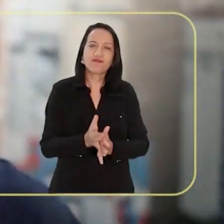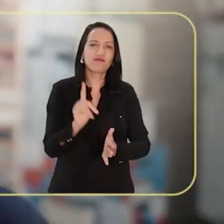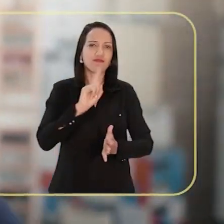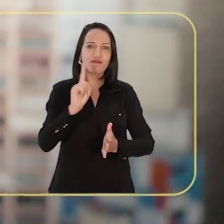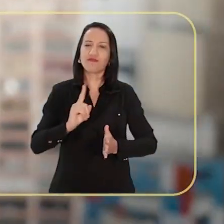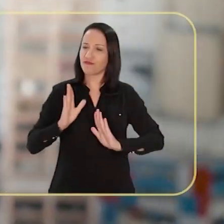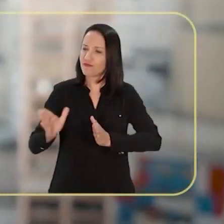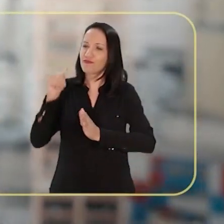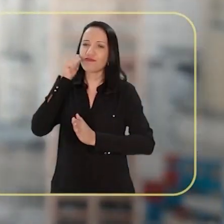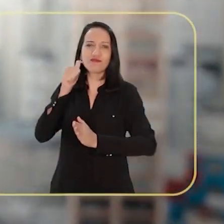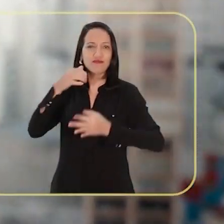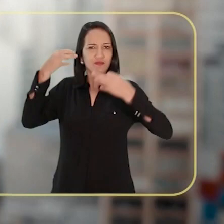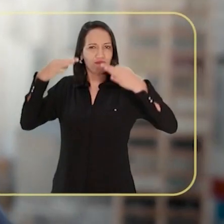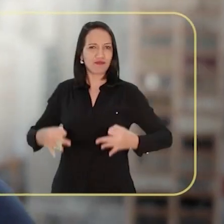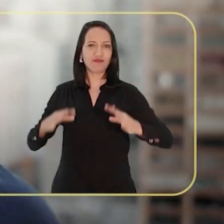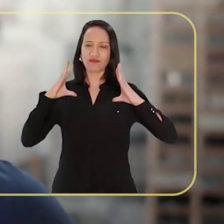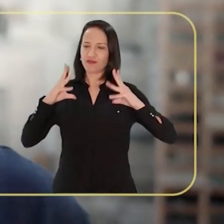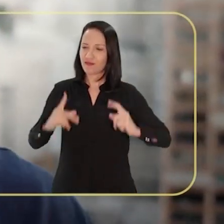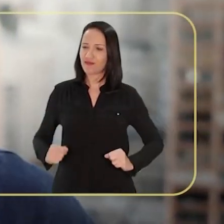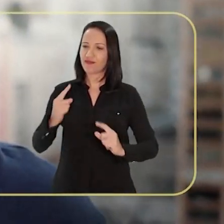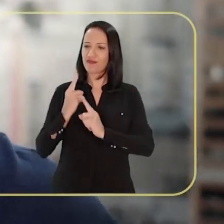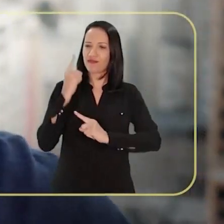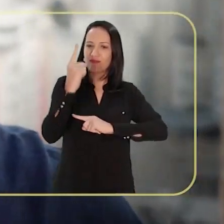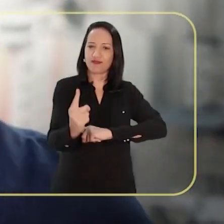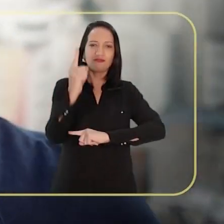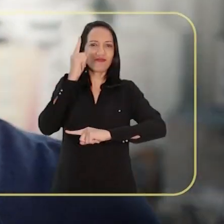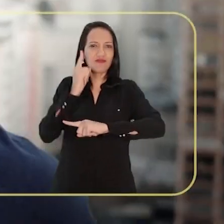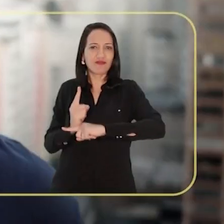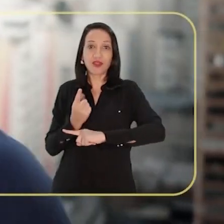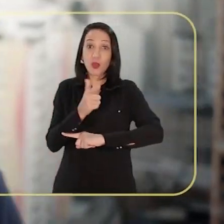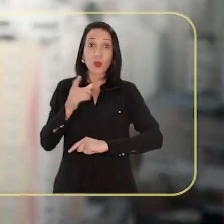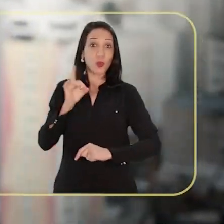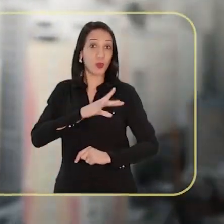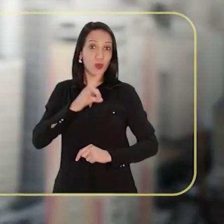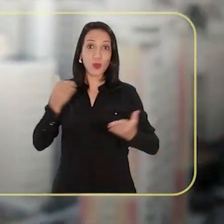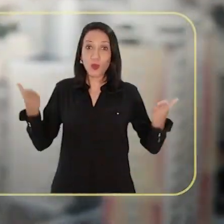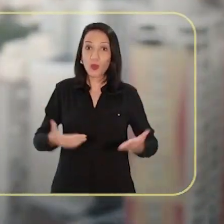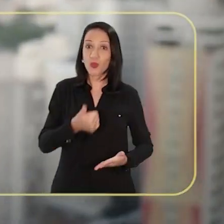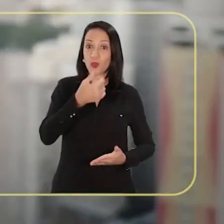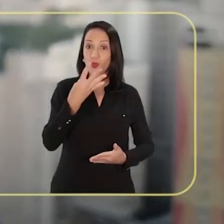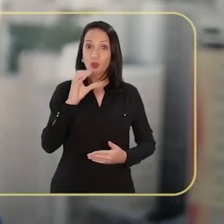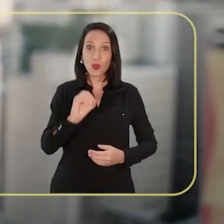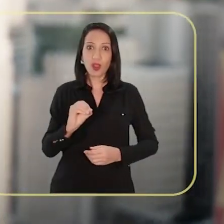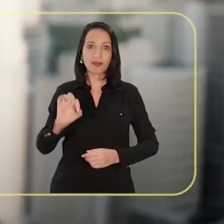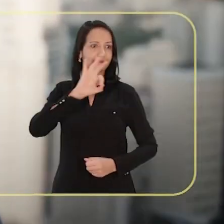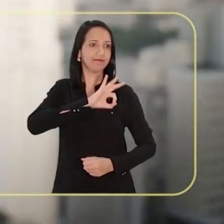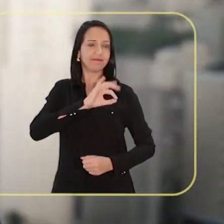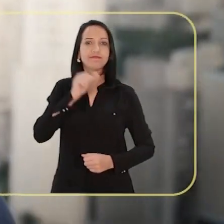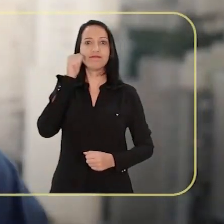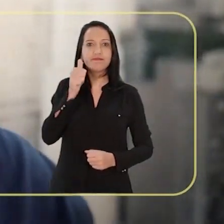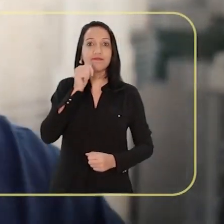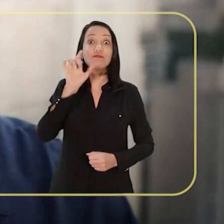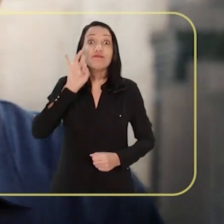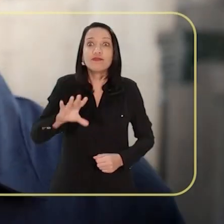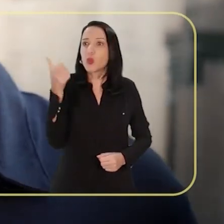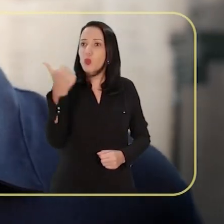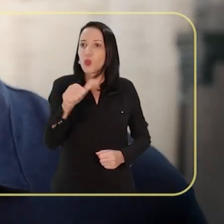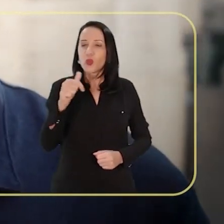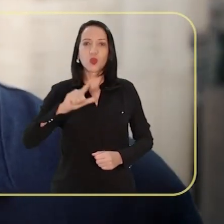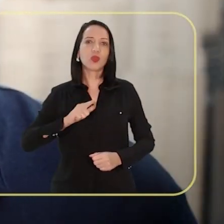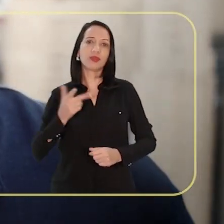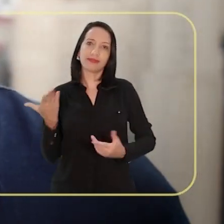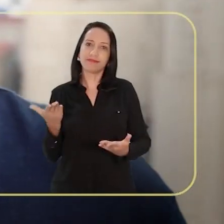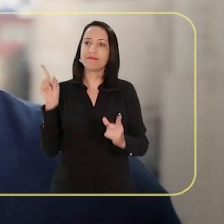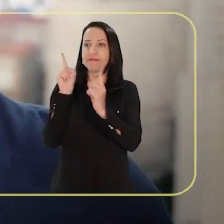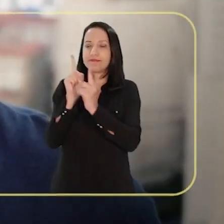precisam seguir suas vidas, com o pleno direito de ir e vir, sem medo. Hoje, das 140 delegacias da mulher, somente 11 têm